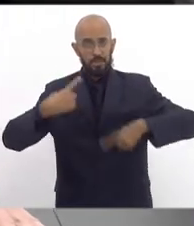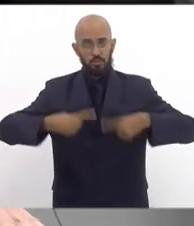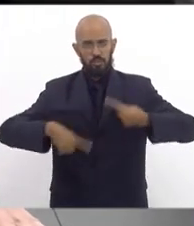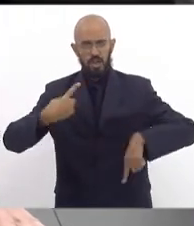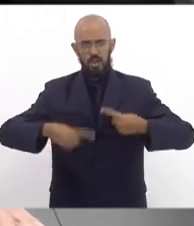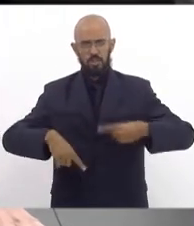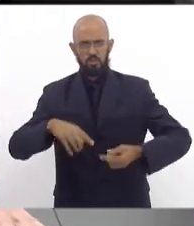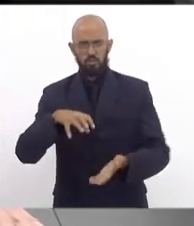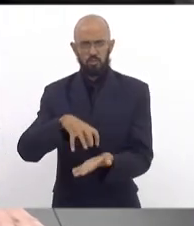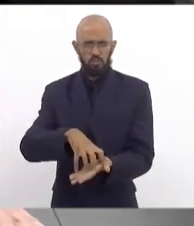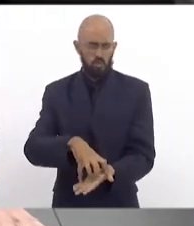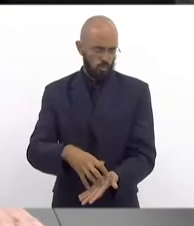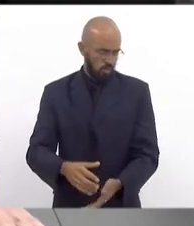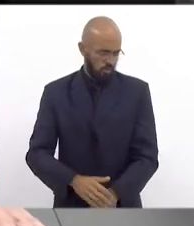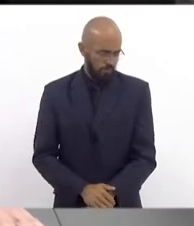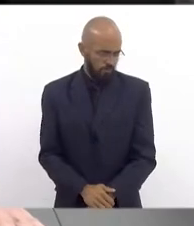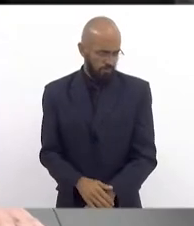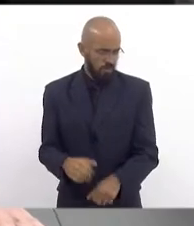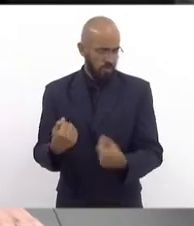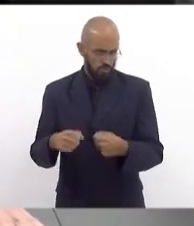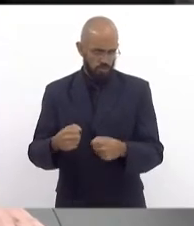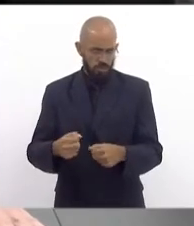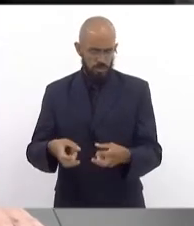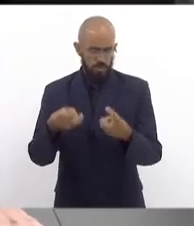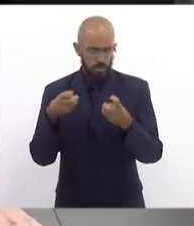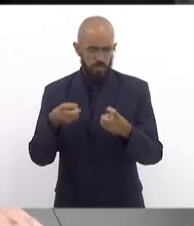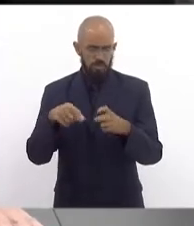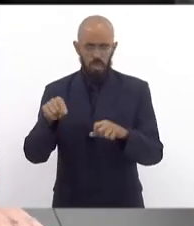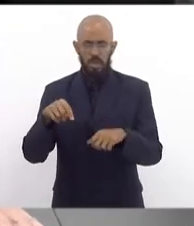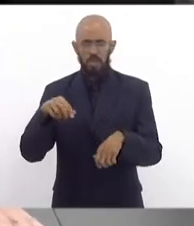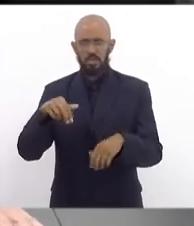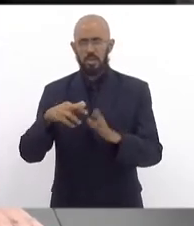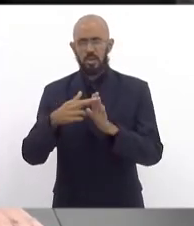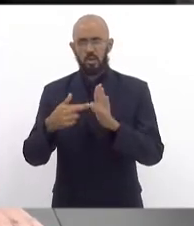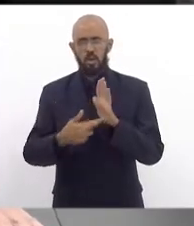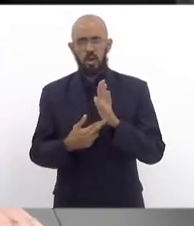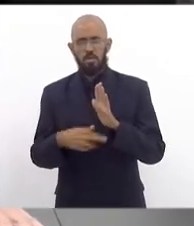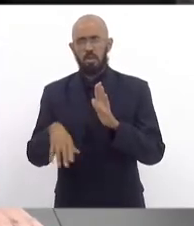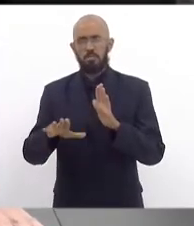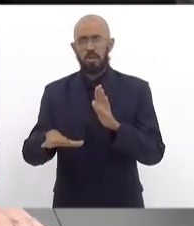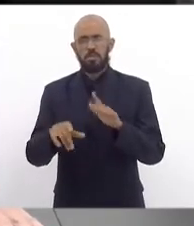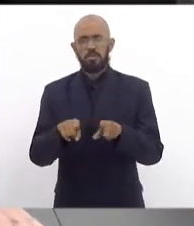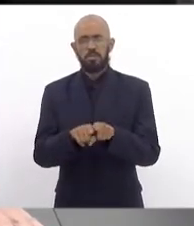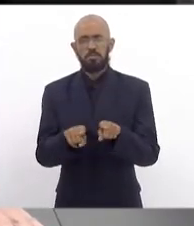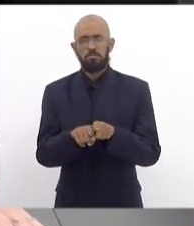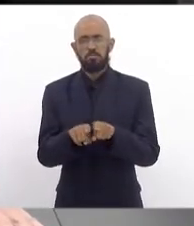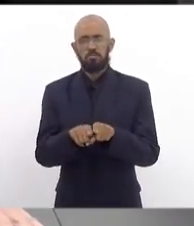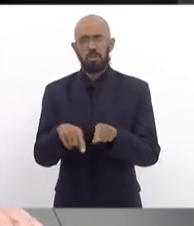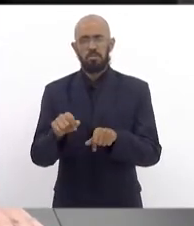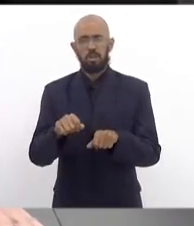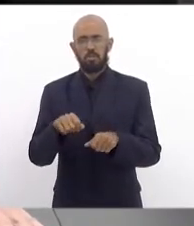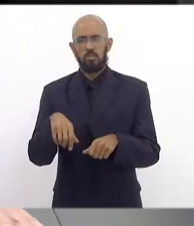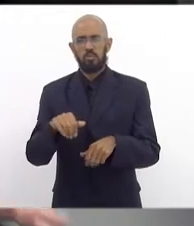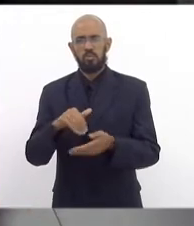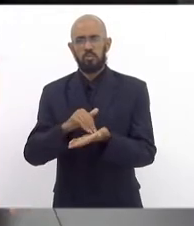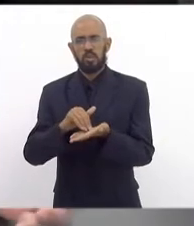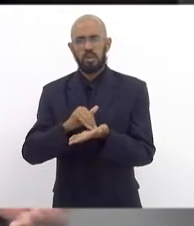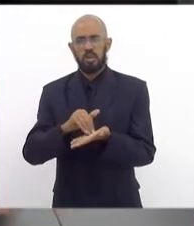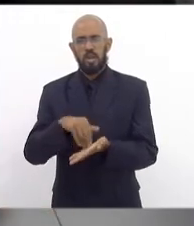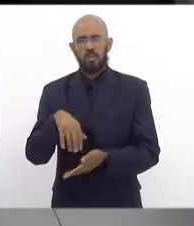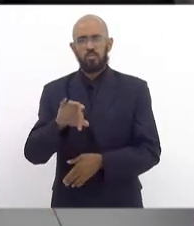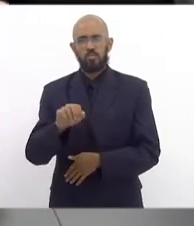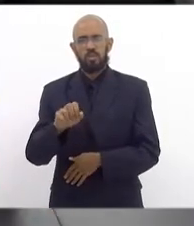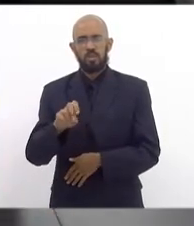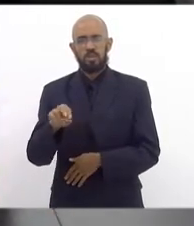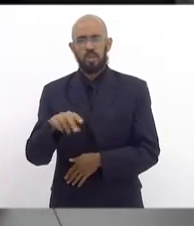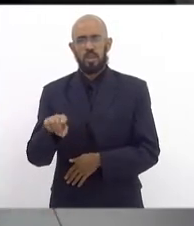observar nessa Norma sem falar no do que foi citado é pelo secretário de fazenda de Petrópolis da questão do